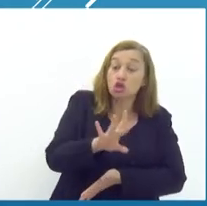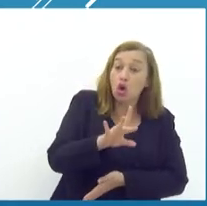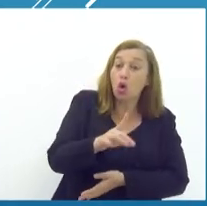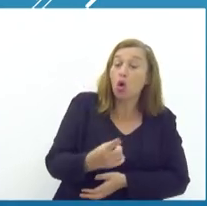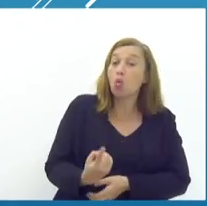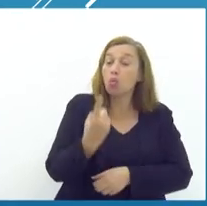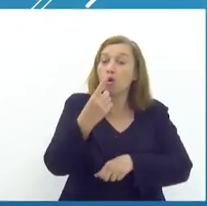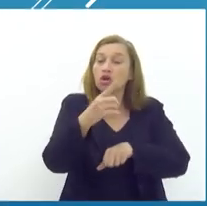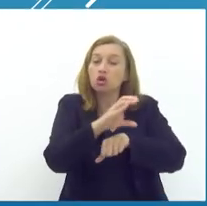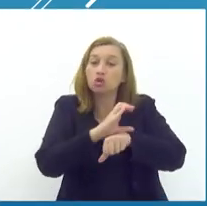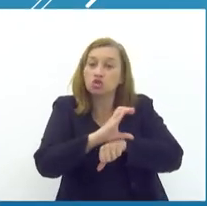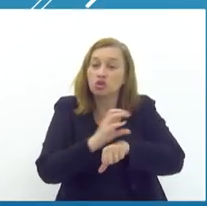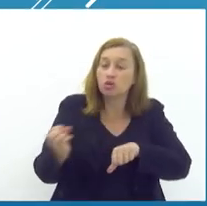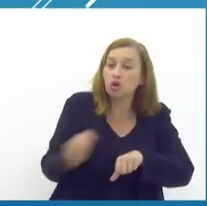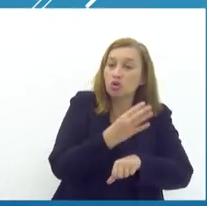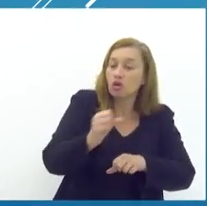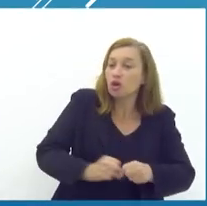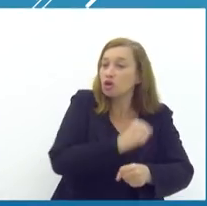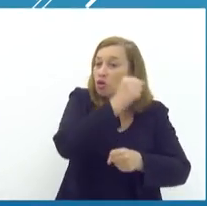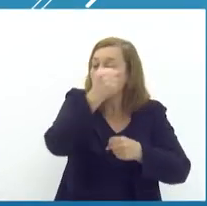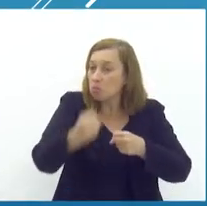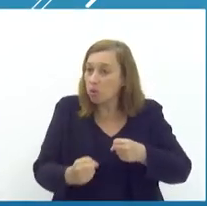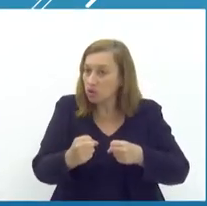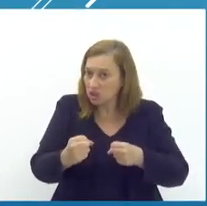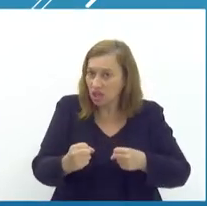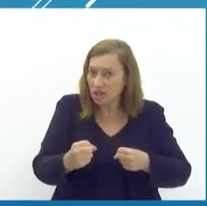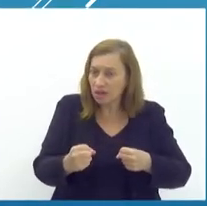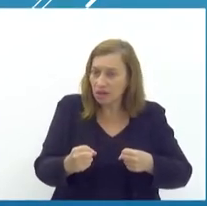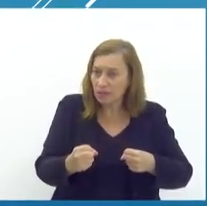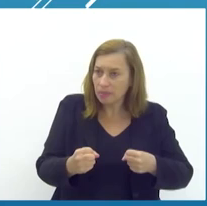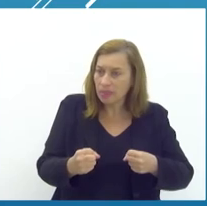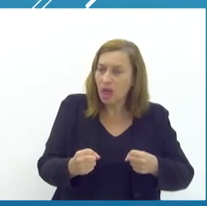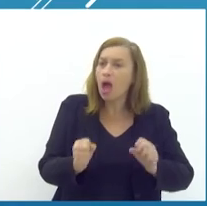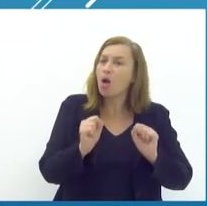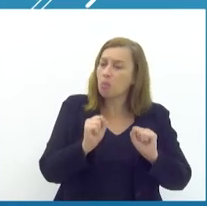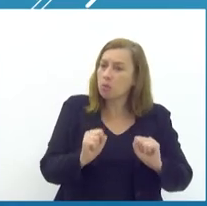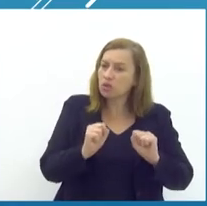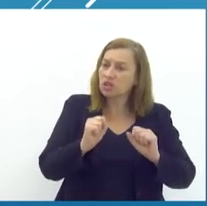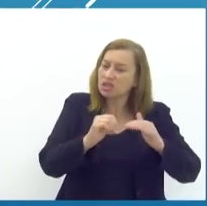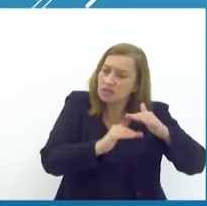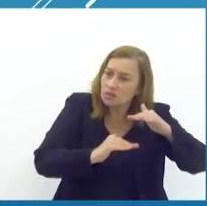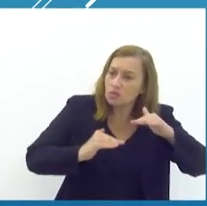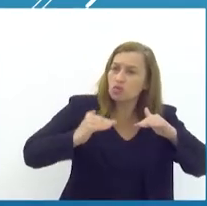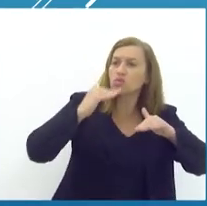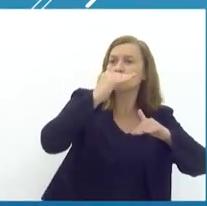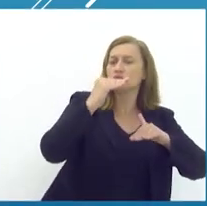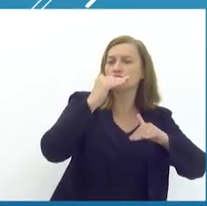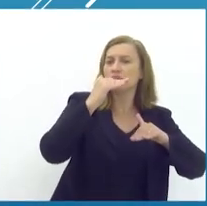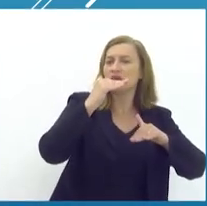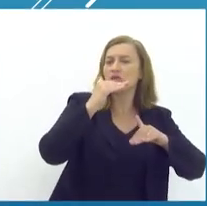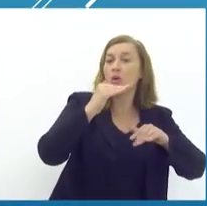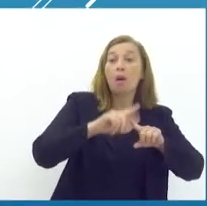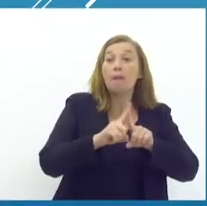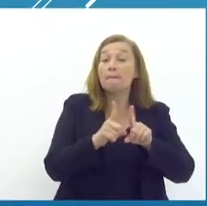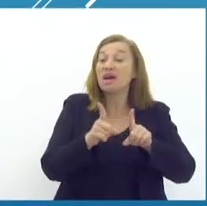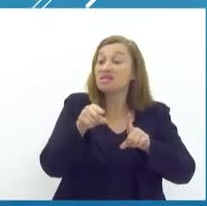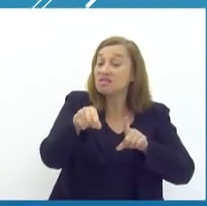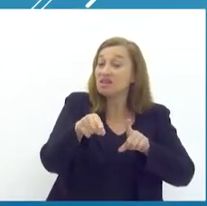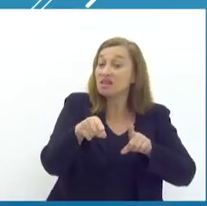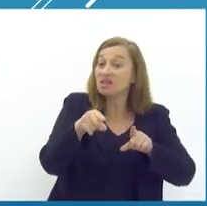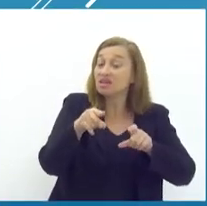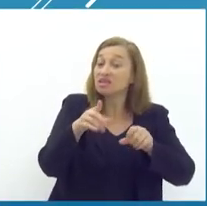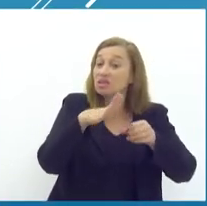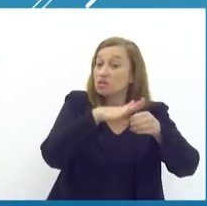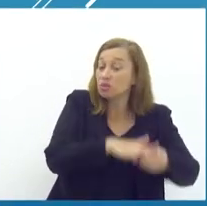constituinte é que o poder de tributado gente sobrenacionais poderia ser suprimido mas ele tá sendo suprimido